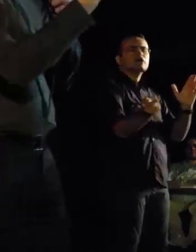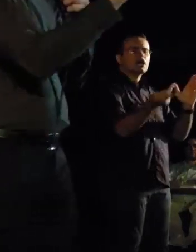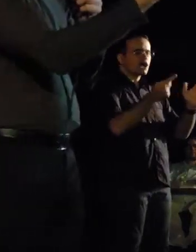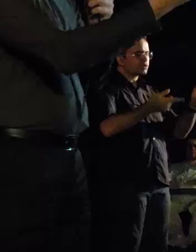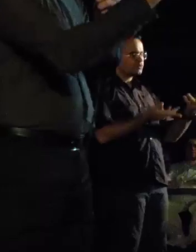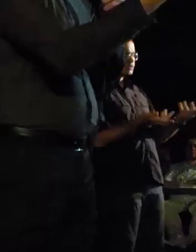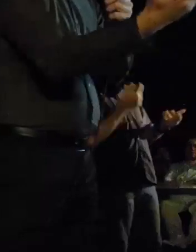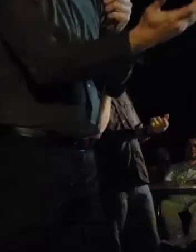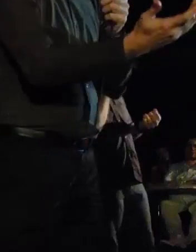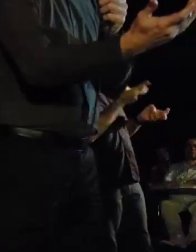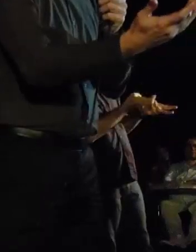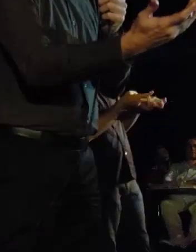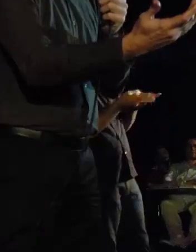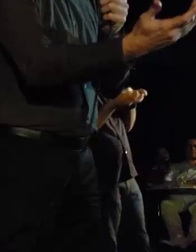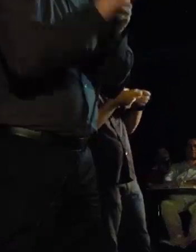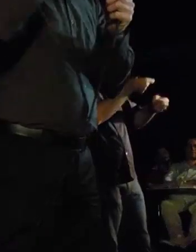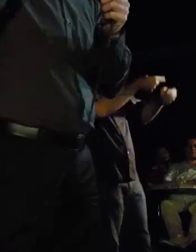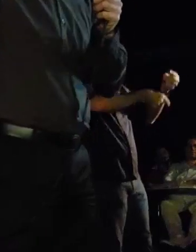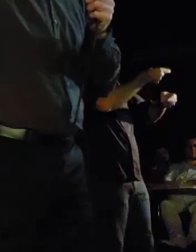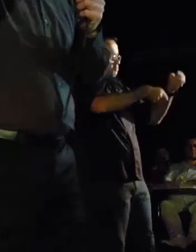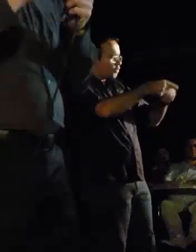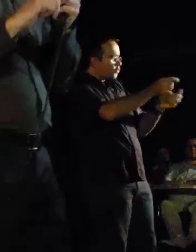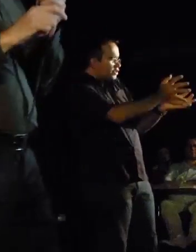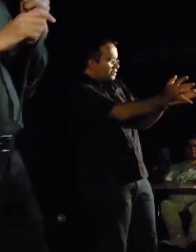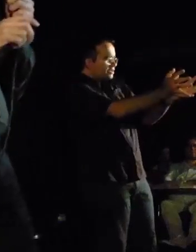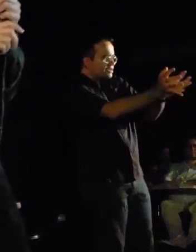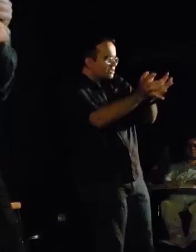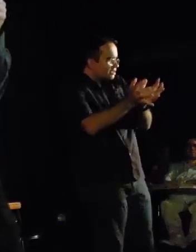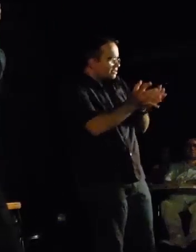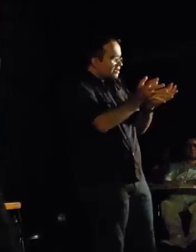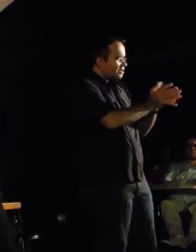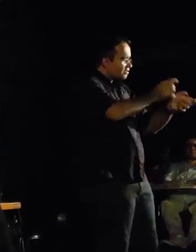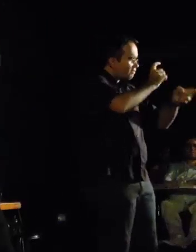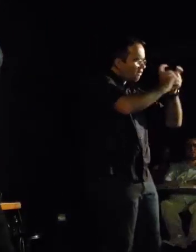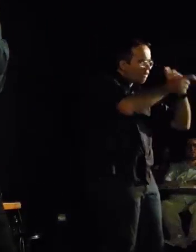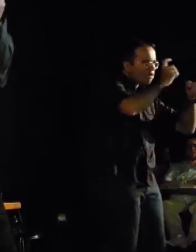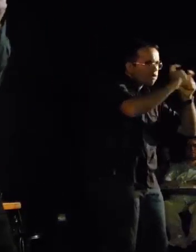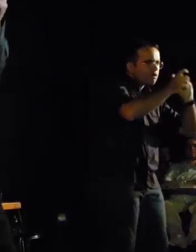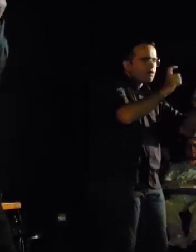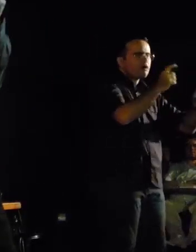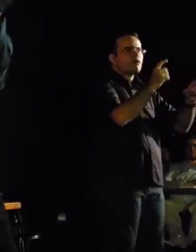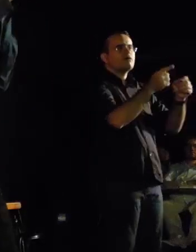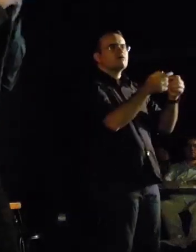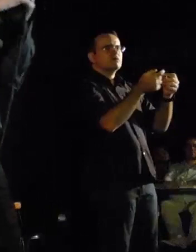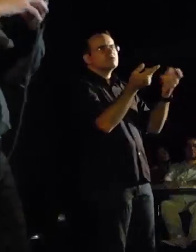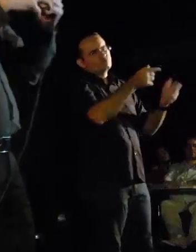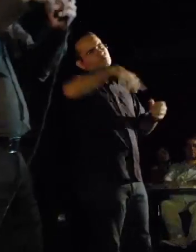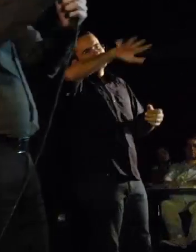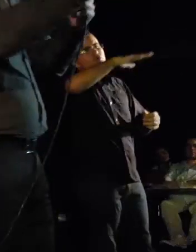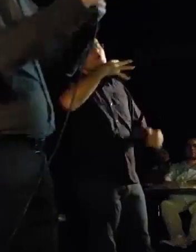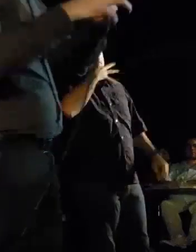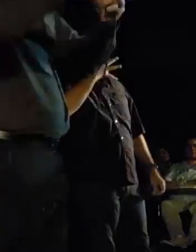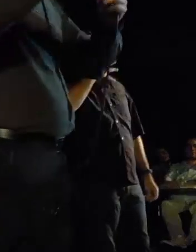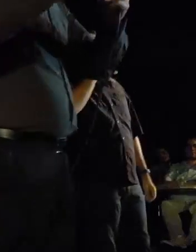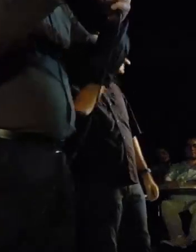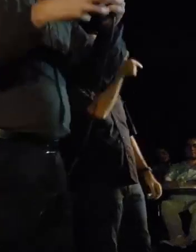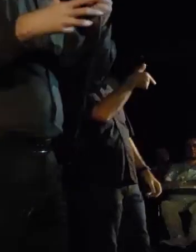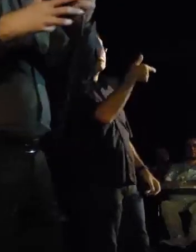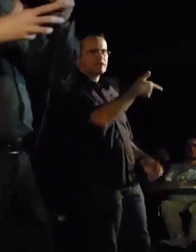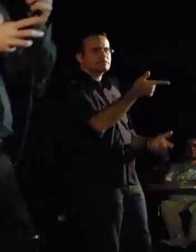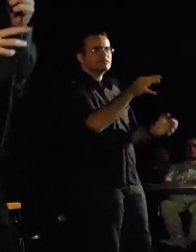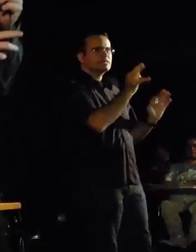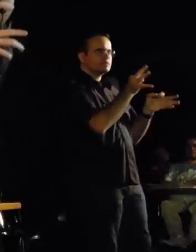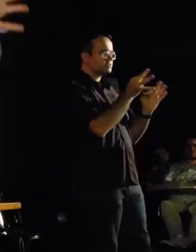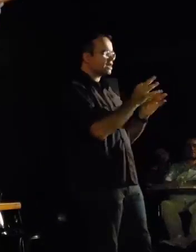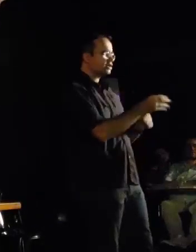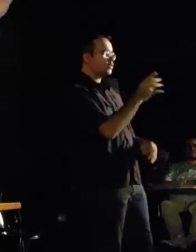jogo político normal, digamos assim, certo? Esse jogo político que nós conhecemos como essa conquista mais ou menos